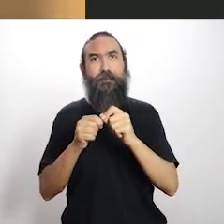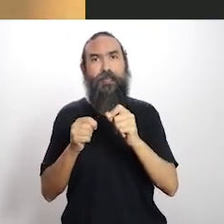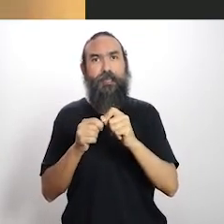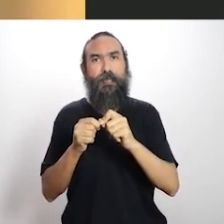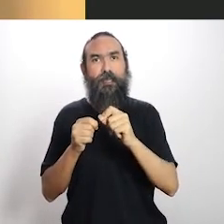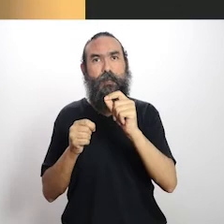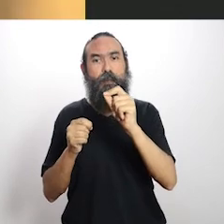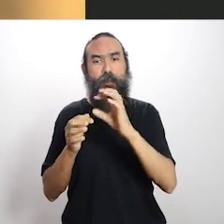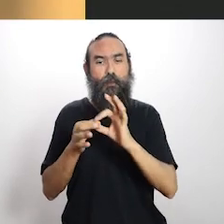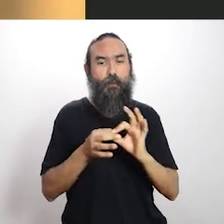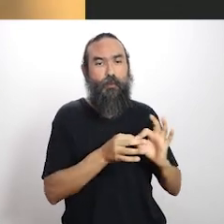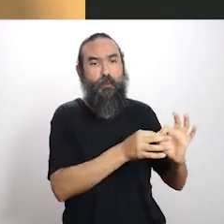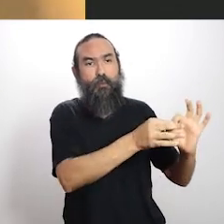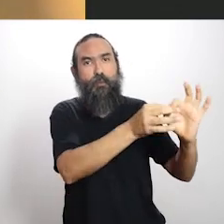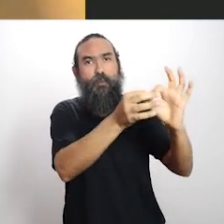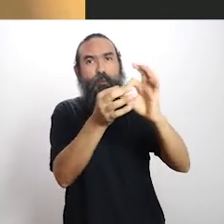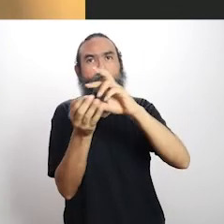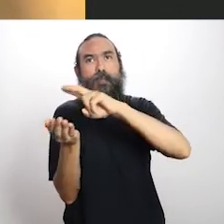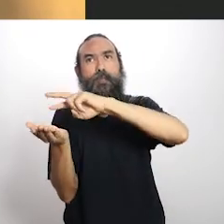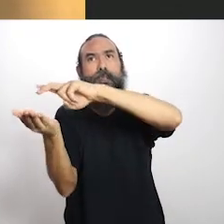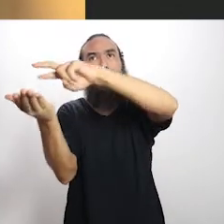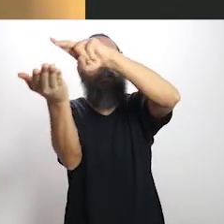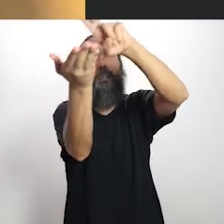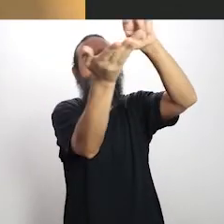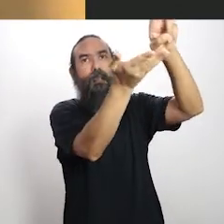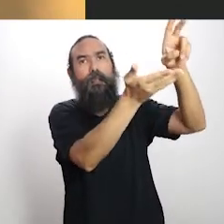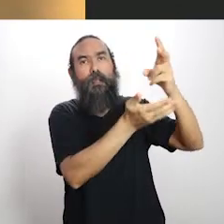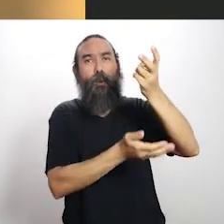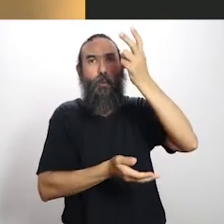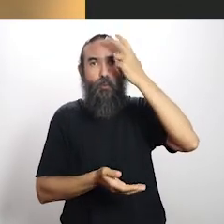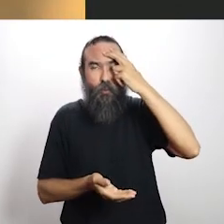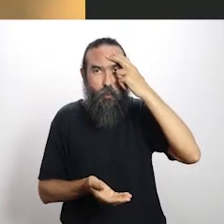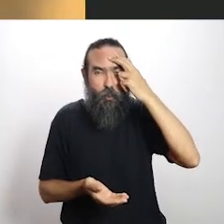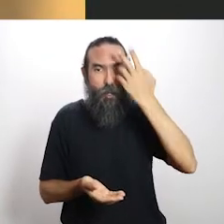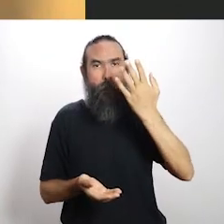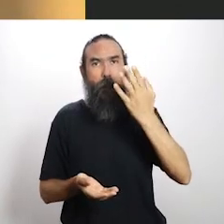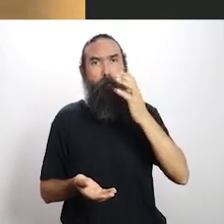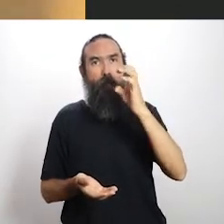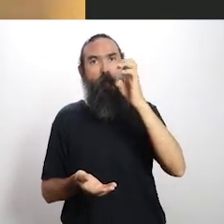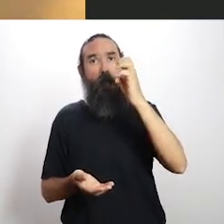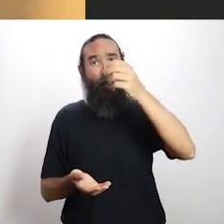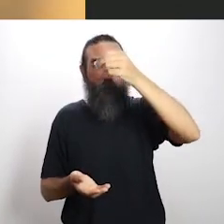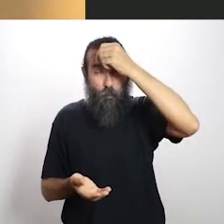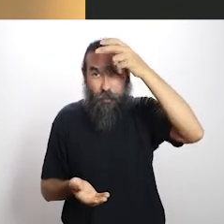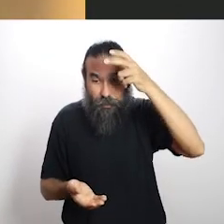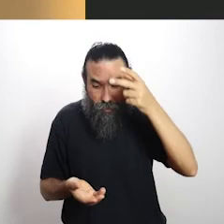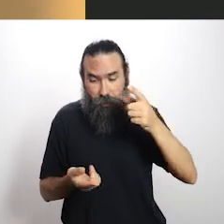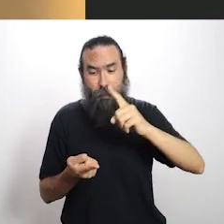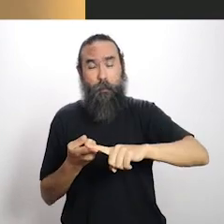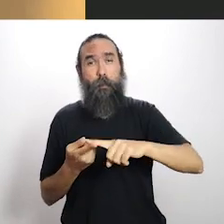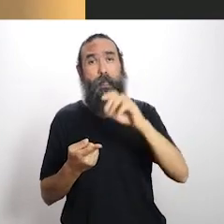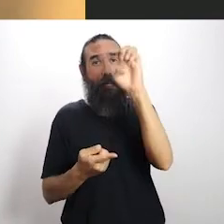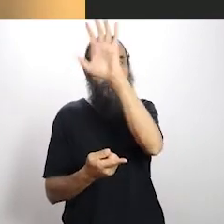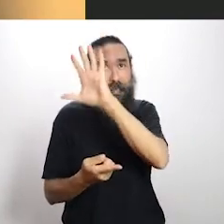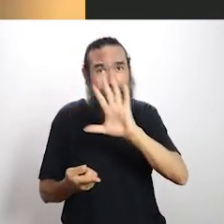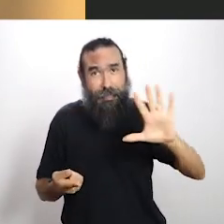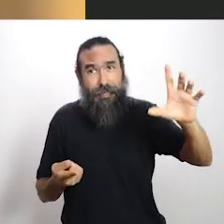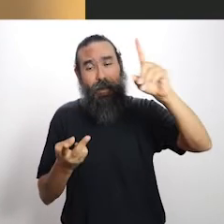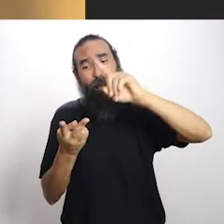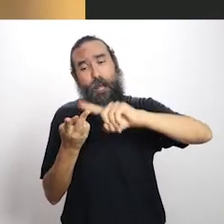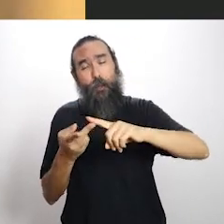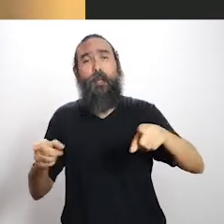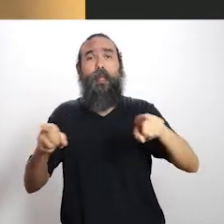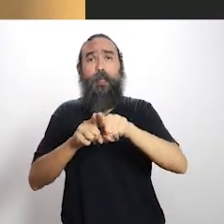possibilitando inclusive a transferência fundo a fundo isso é genial e a lei é tão mais inteligente que